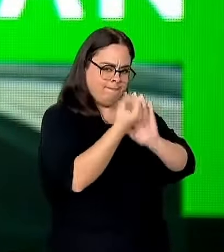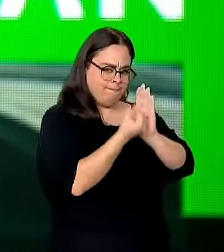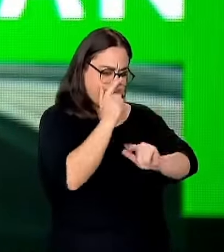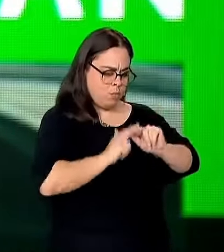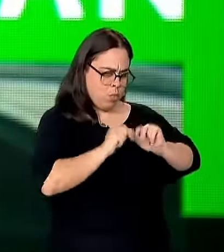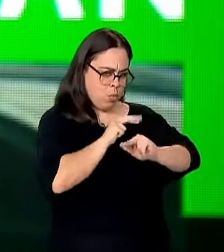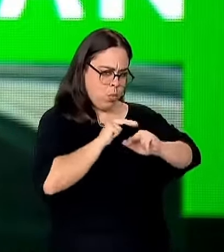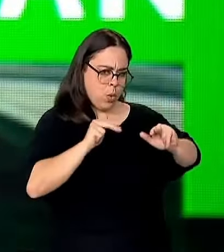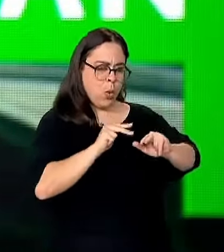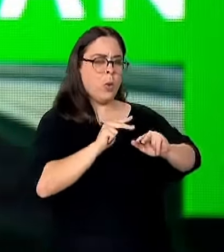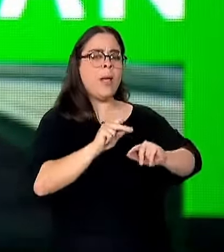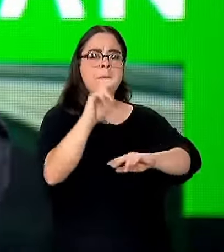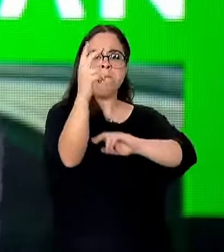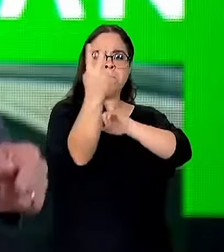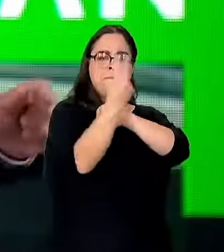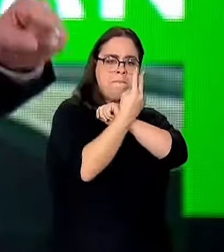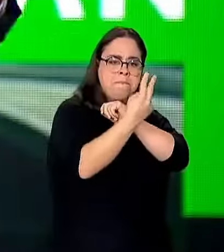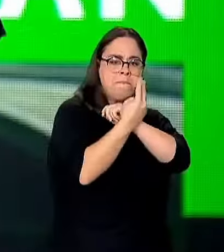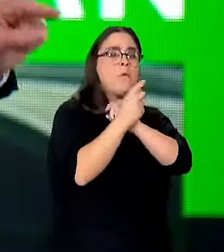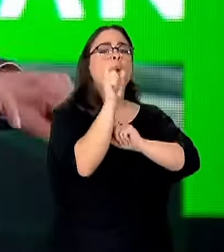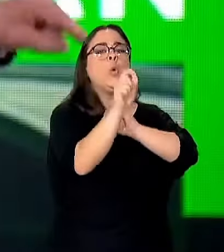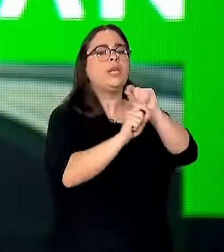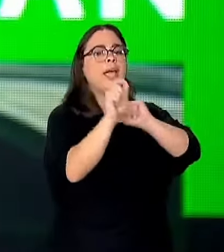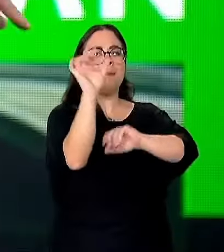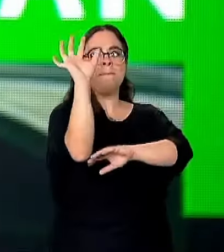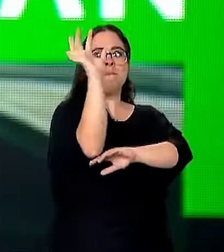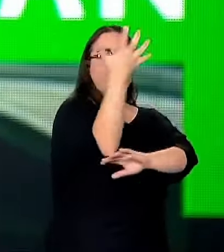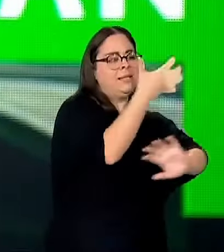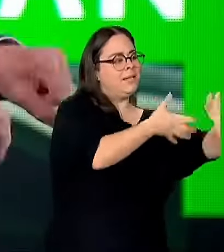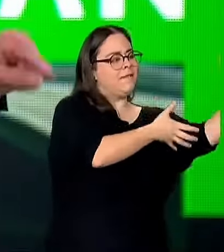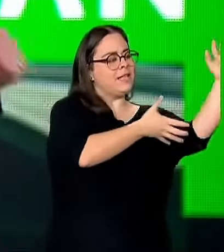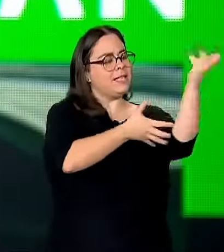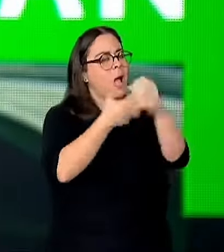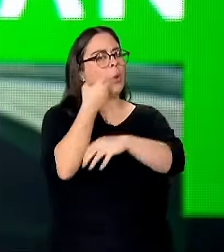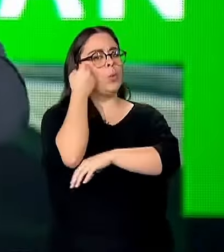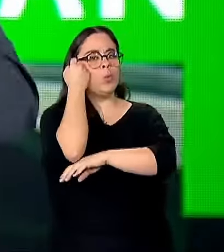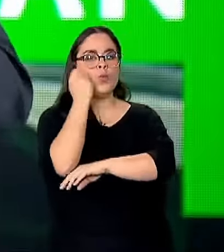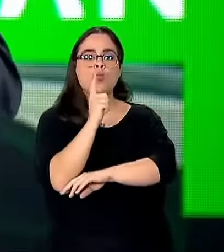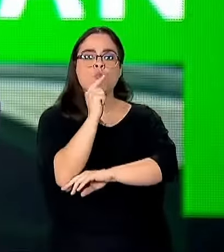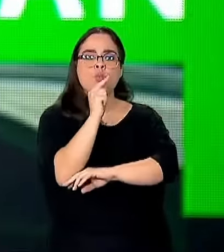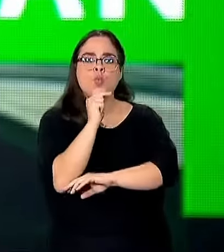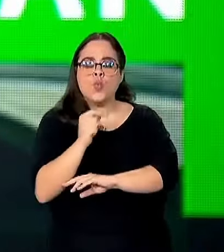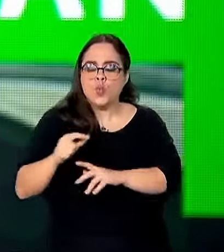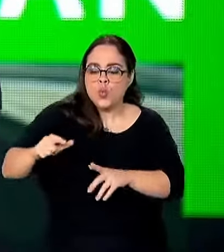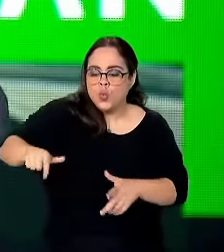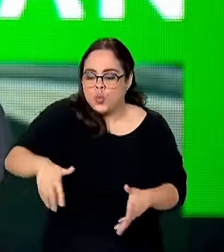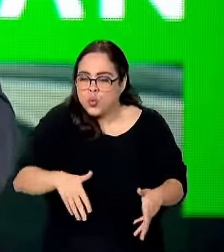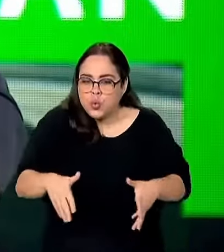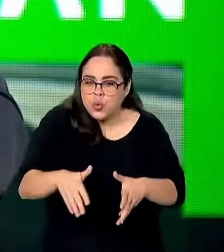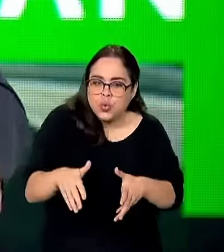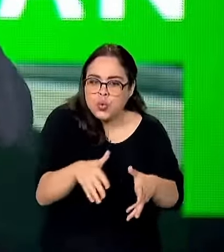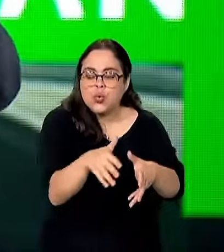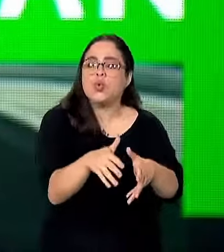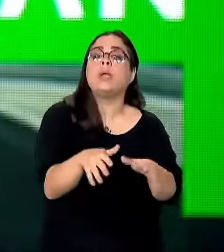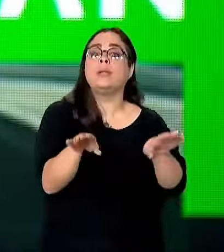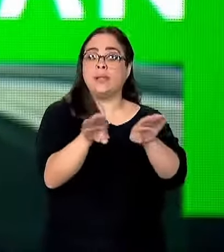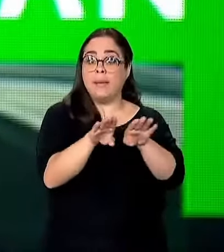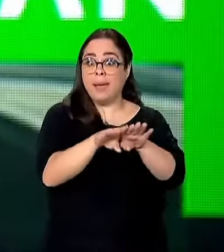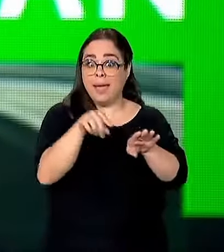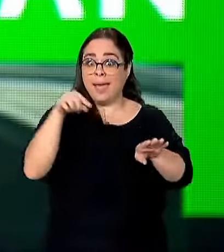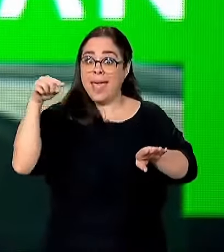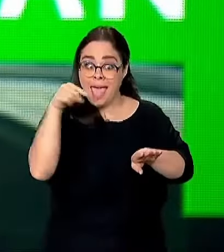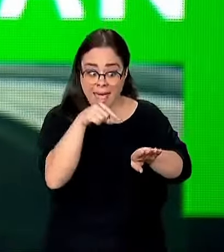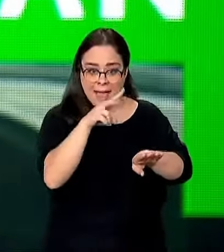com a preservação ambiental, o cuidado que a gente tiver com as nossas nascentes que geram água potável nesse país, é o que